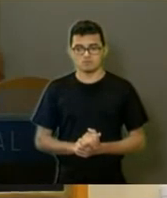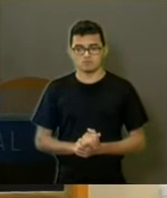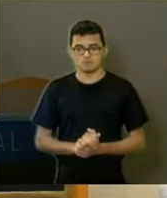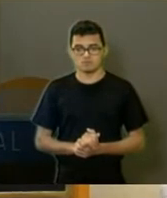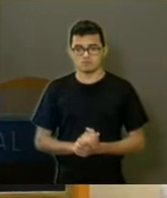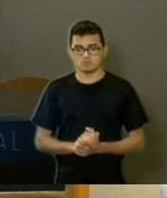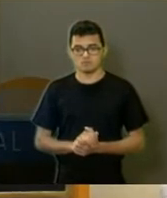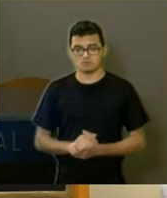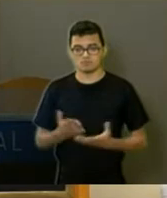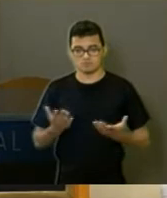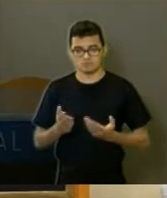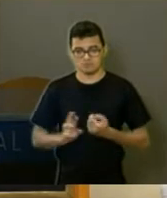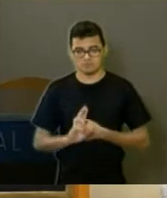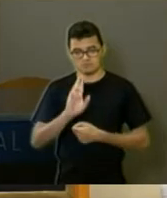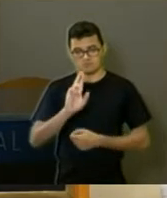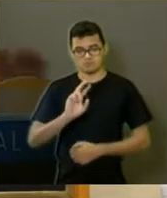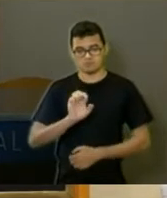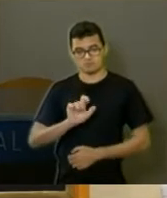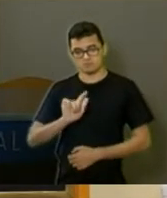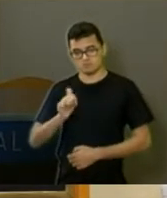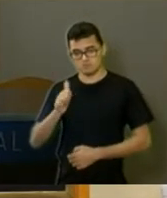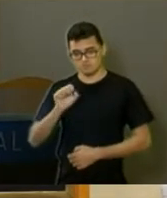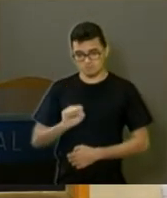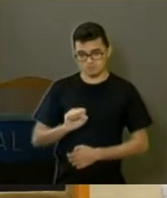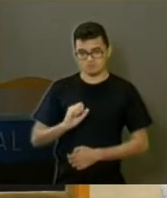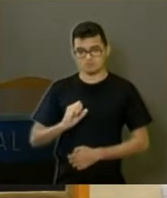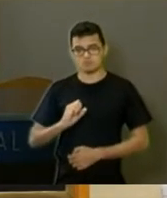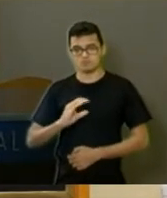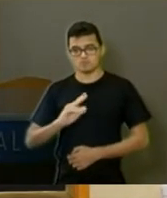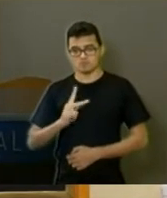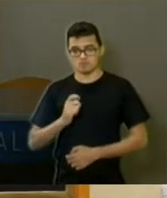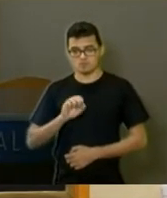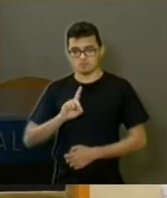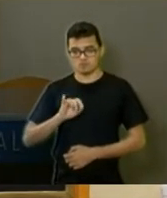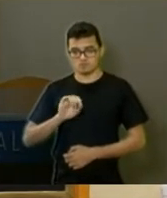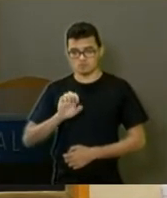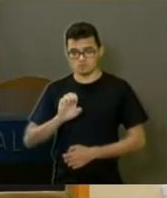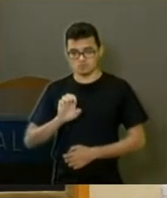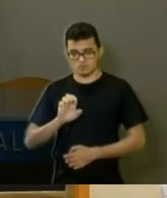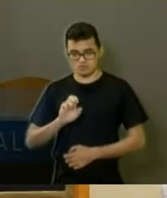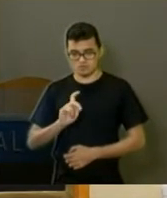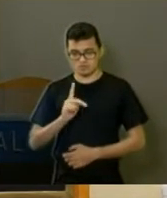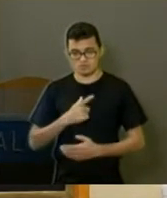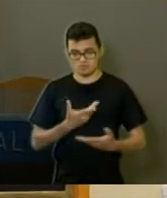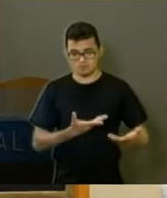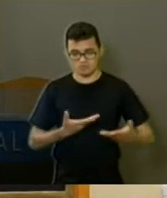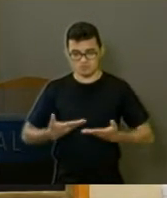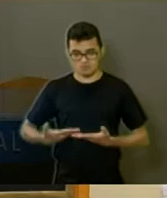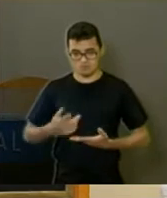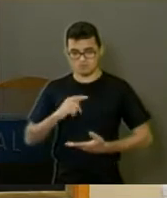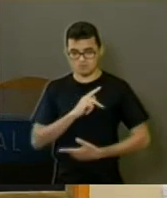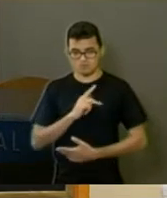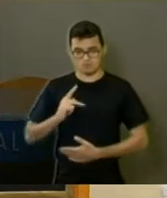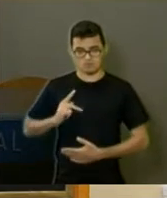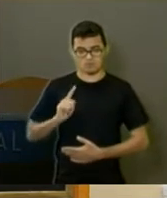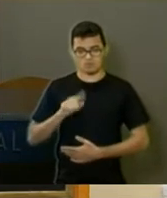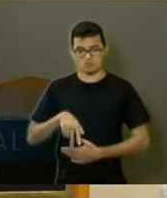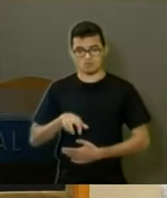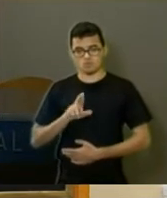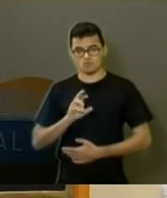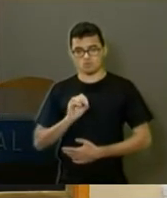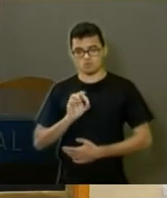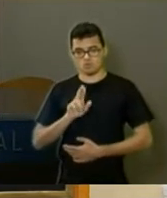Representando o vereador Elias Chediek, presidente da Câmara Municipal de Araraquara, com a palavra o presidente desta sessão solene, vereador